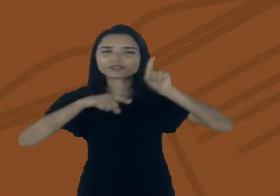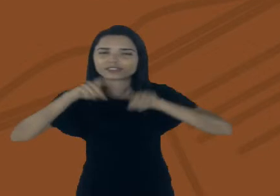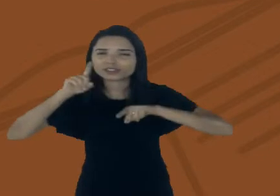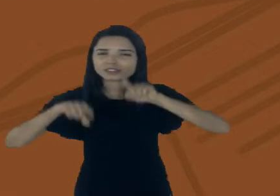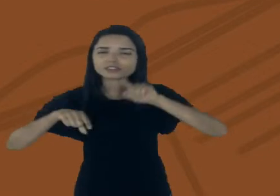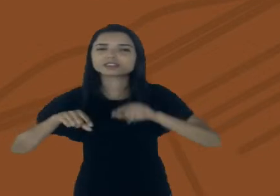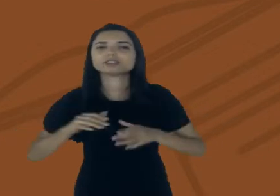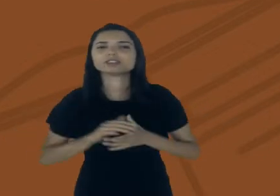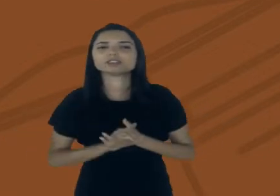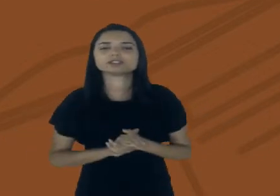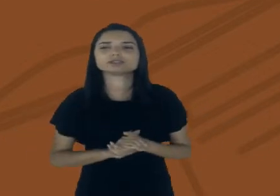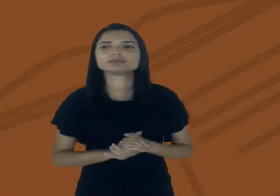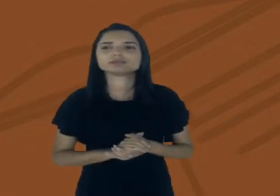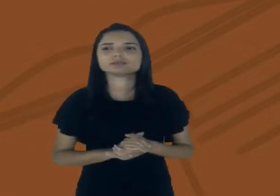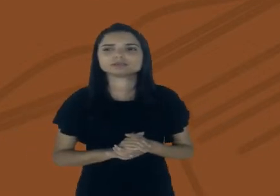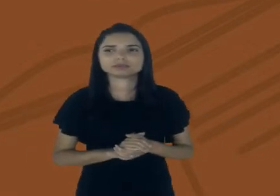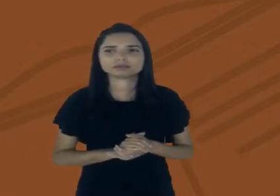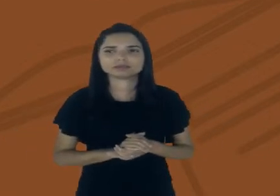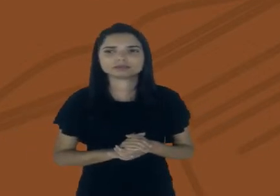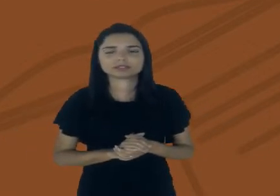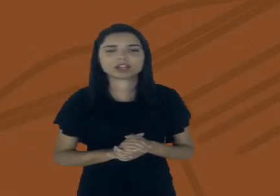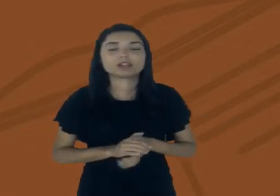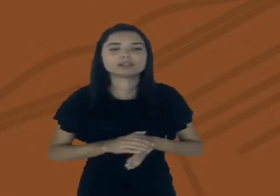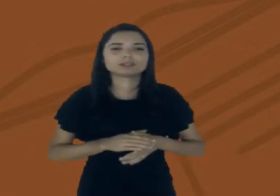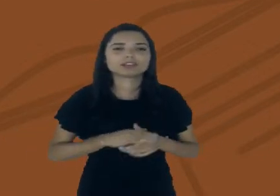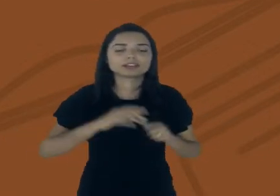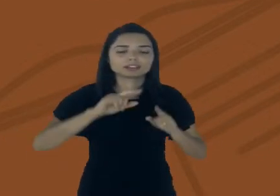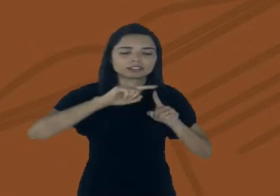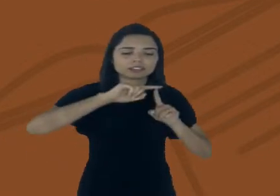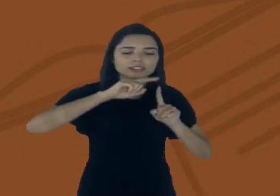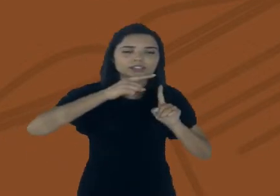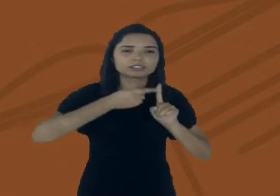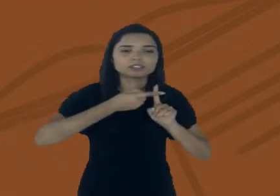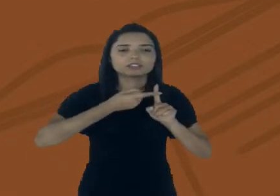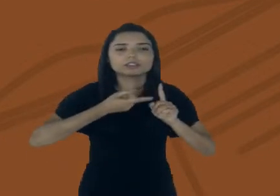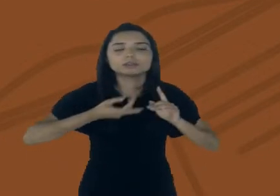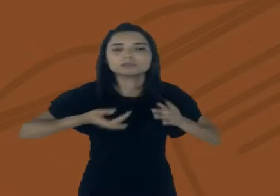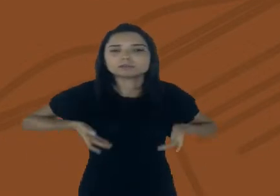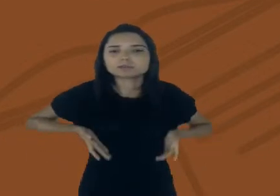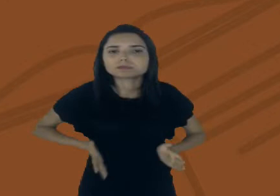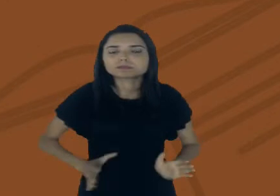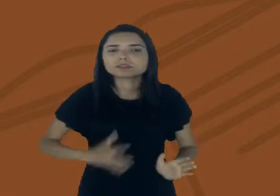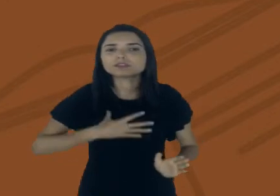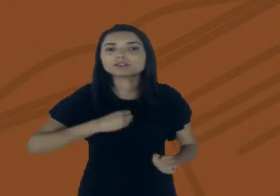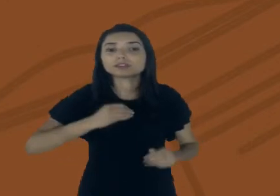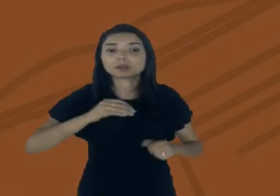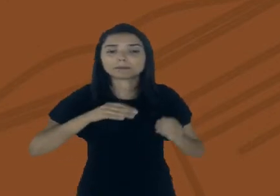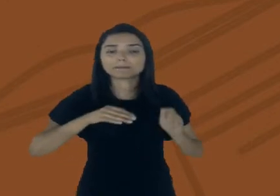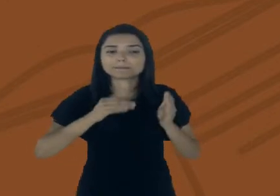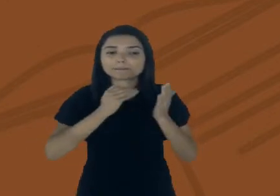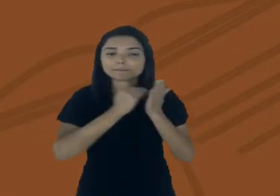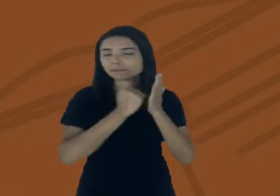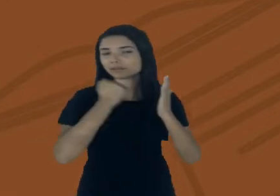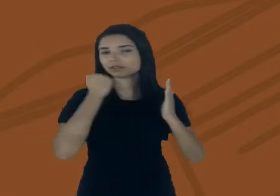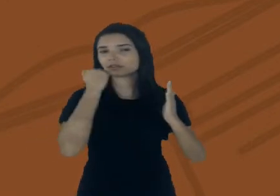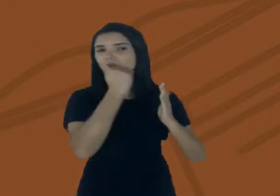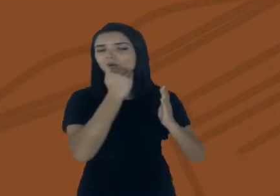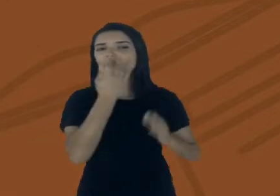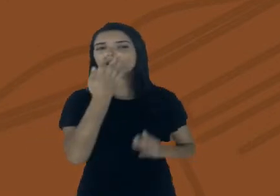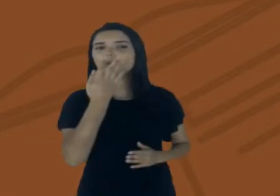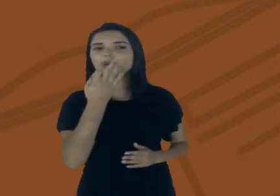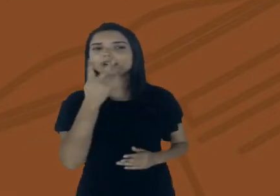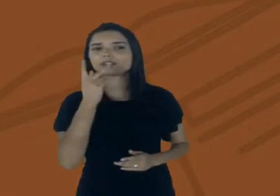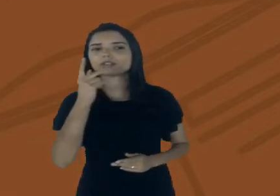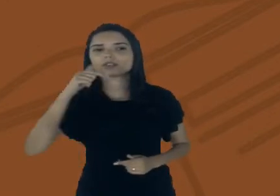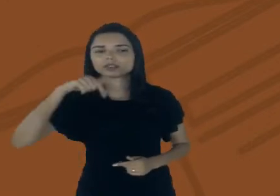diferenciado. Dar luz a uma criança com mais de 4 quilos, então também tem essa questão aí dentro da questão da